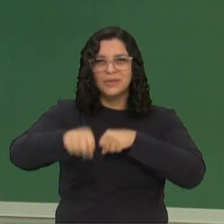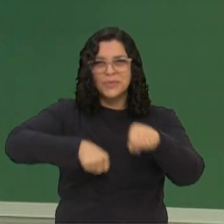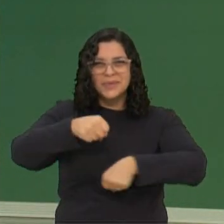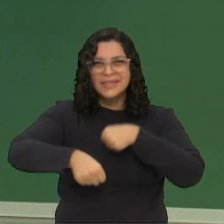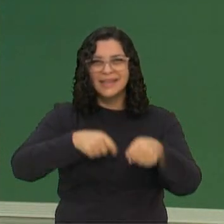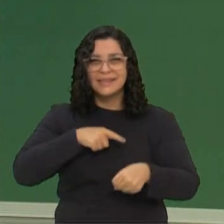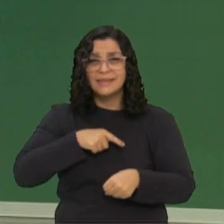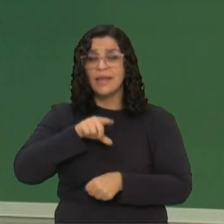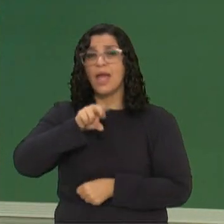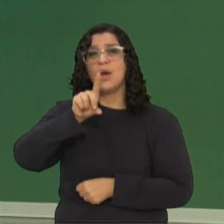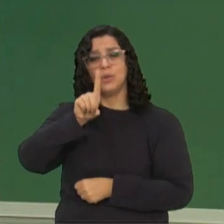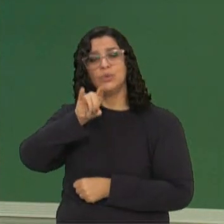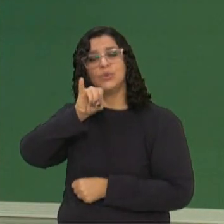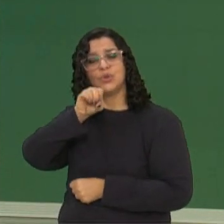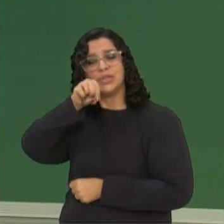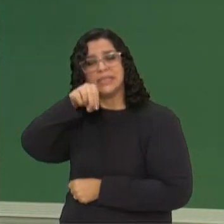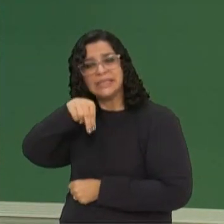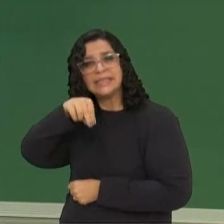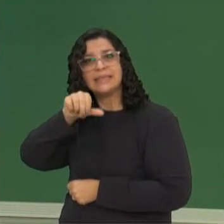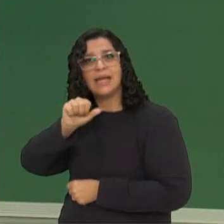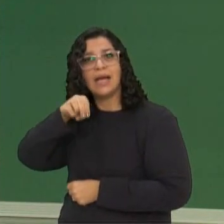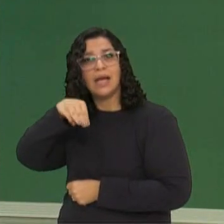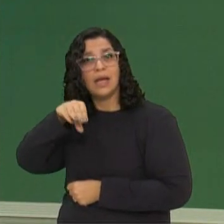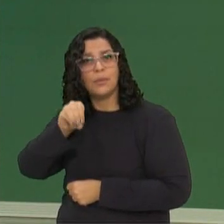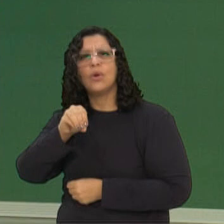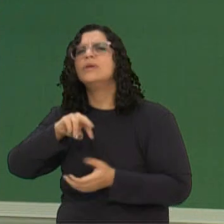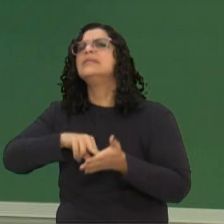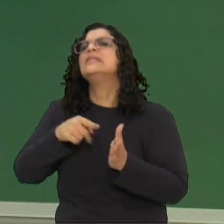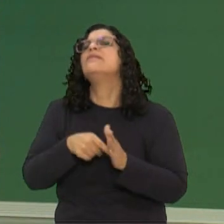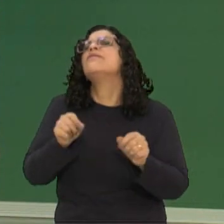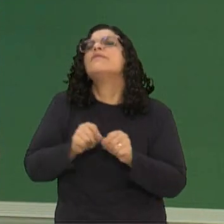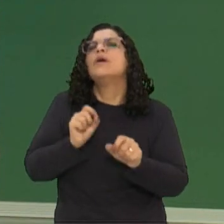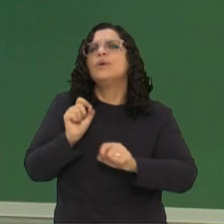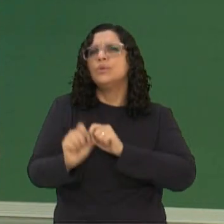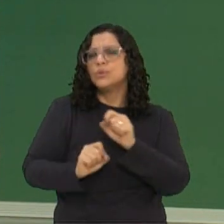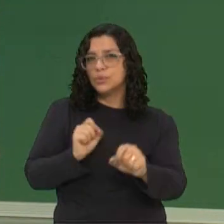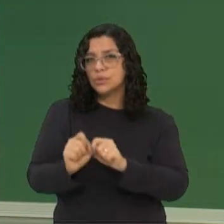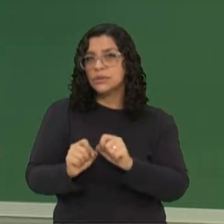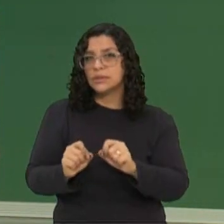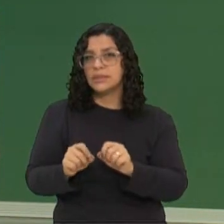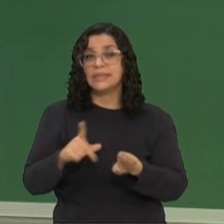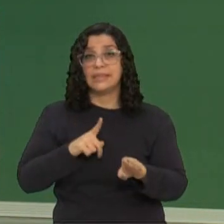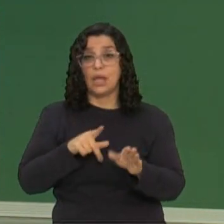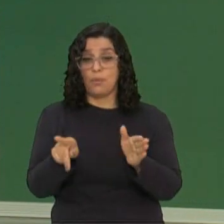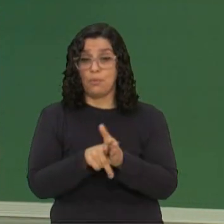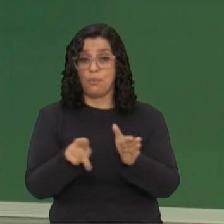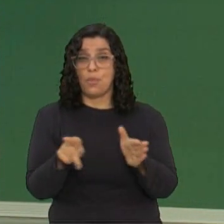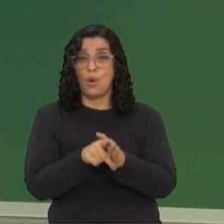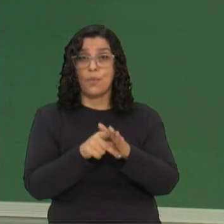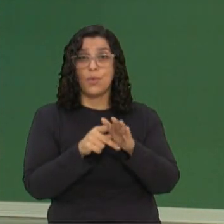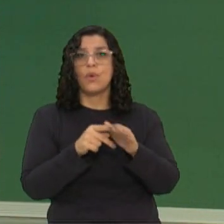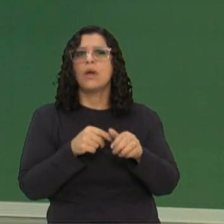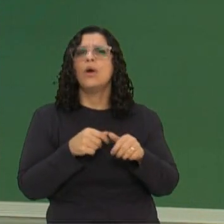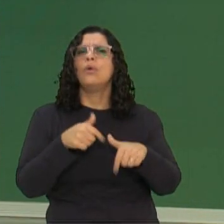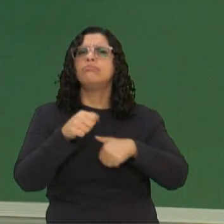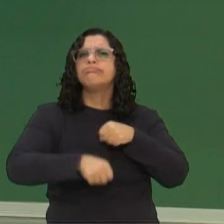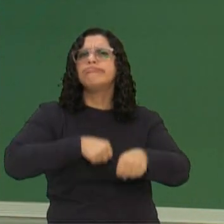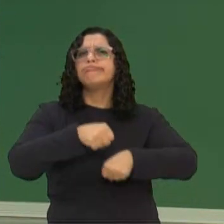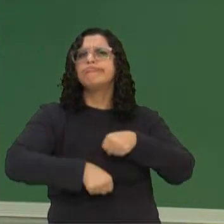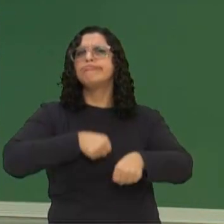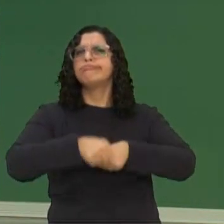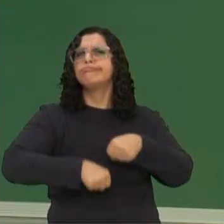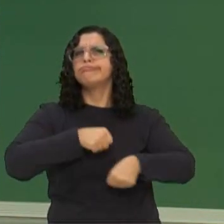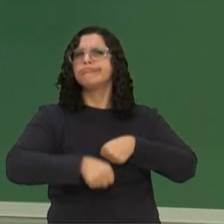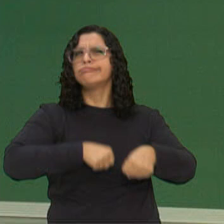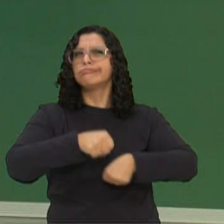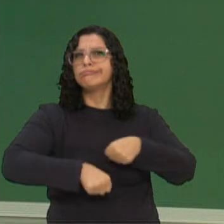O dínamo, né? Ele gera, ele transforma a energia mecânica em